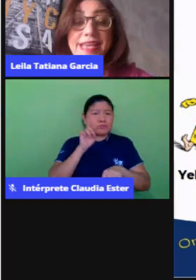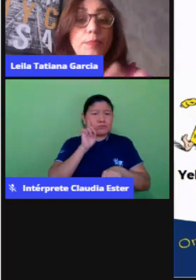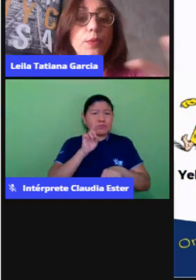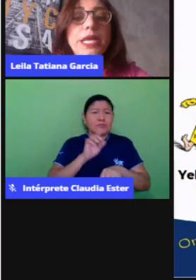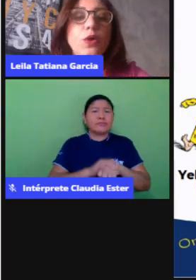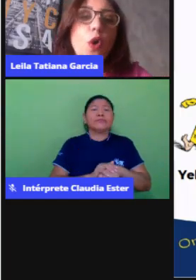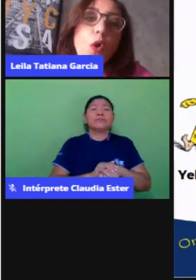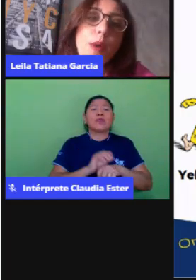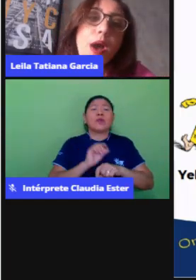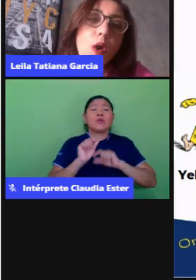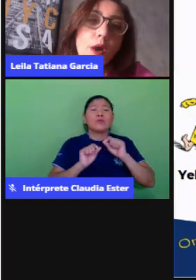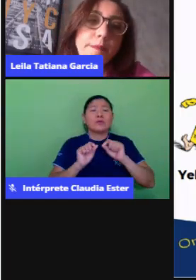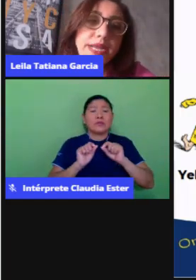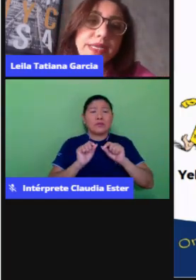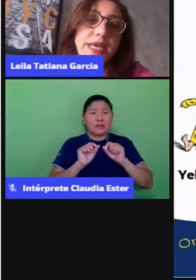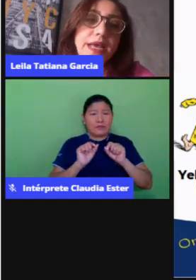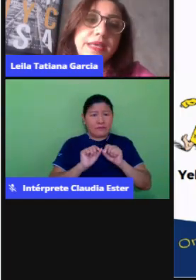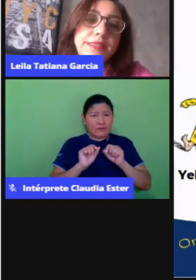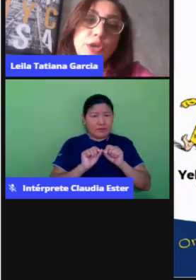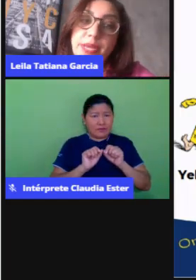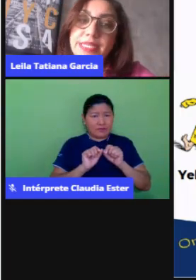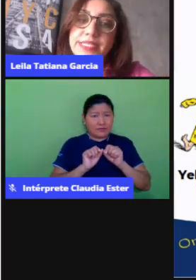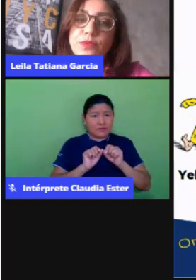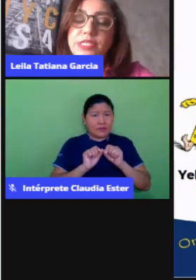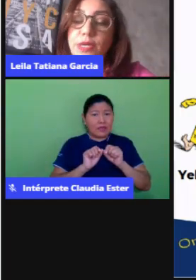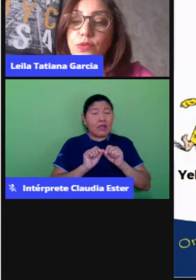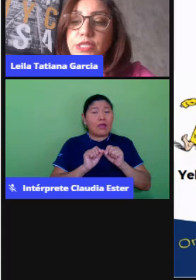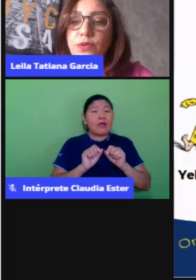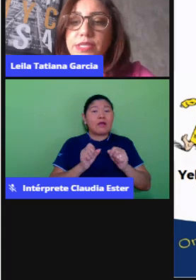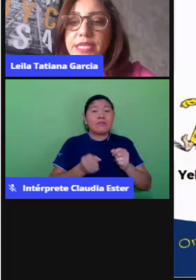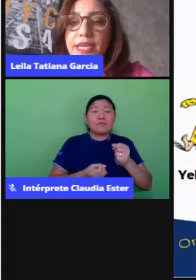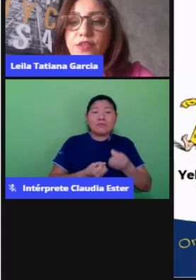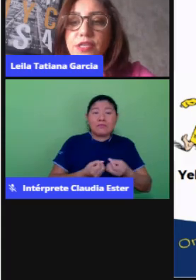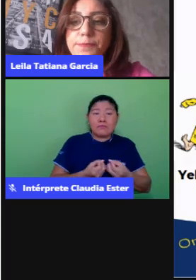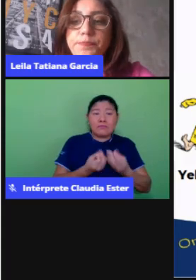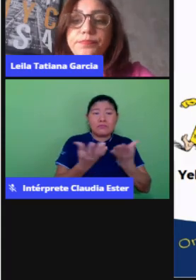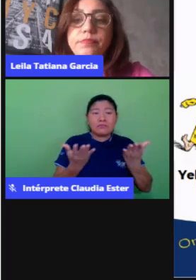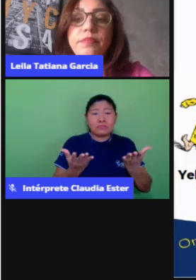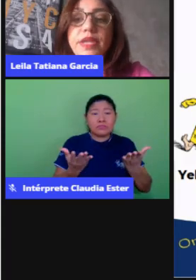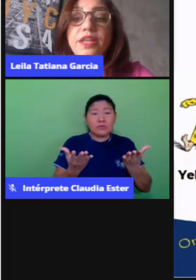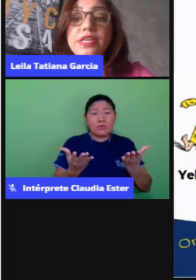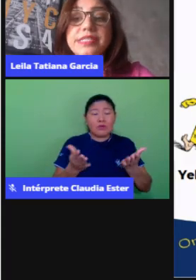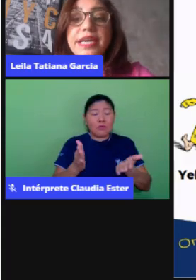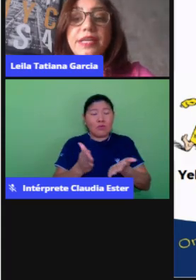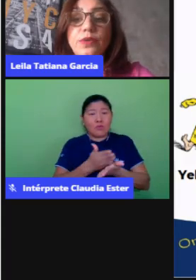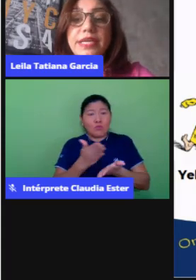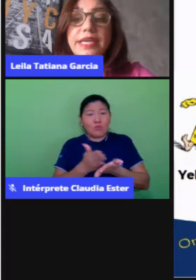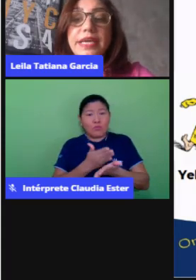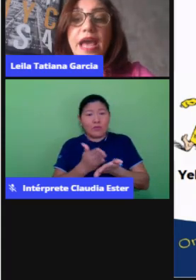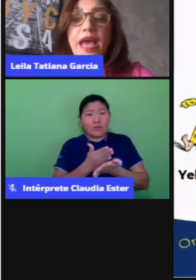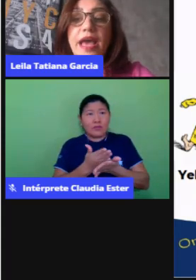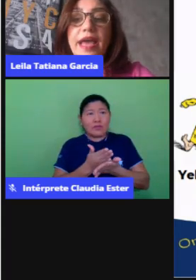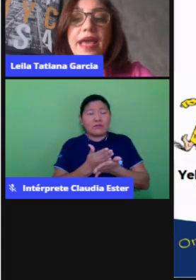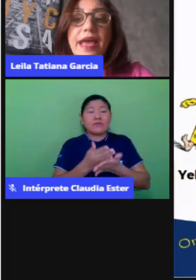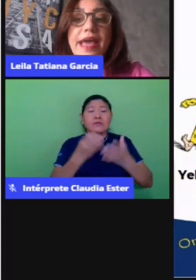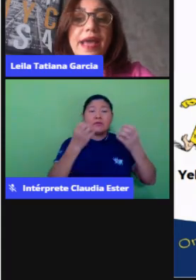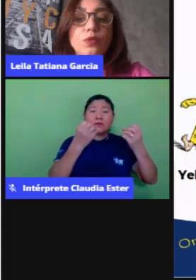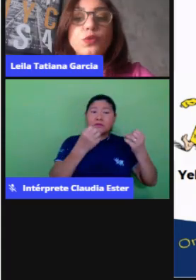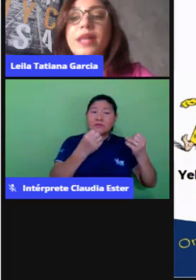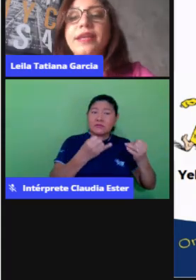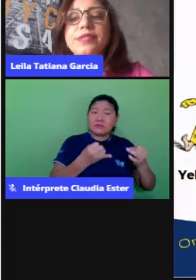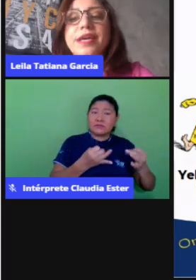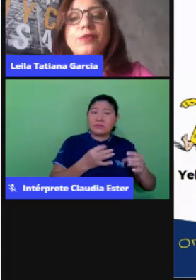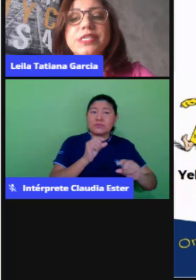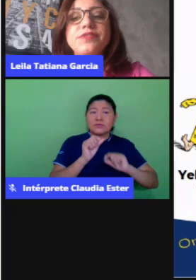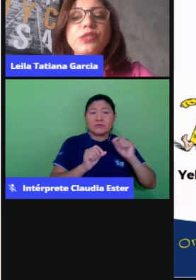ele publicou uma obra chamada Sedução dos Inocentes, dizendo que